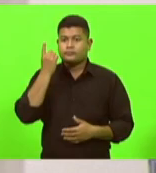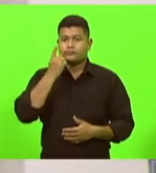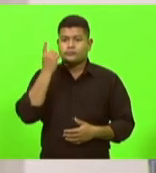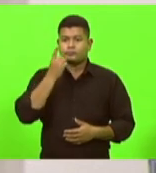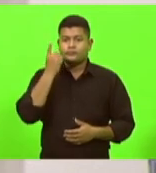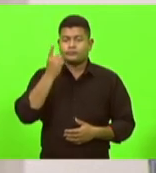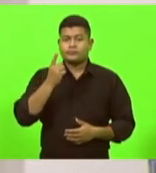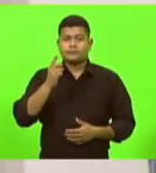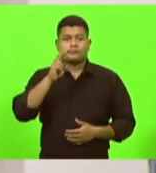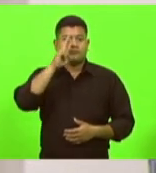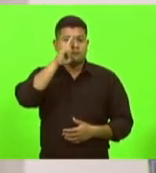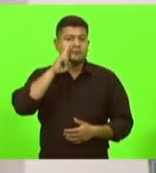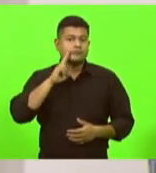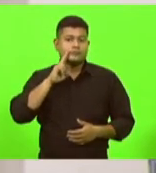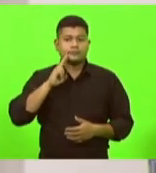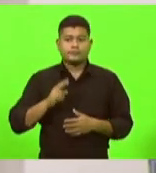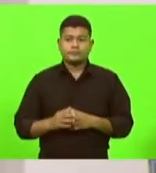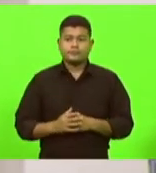Ivan Nats?